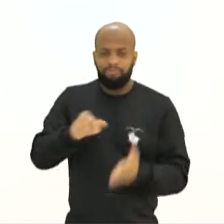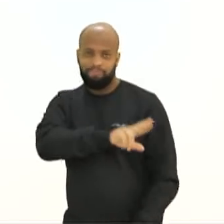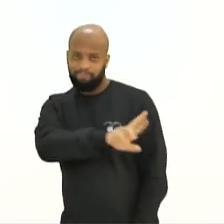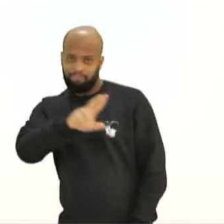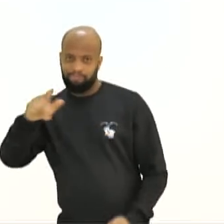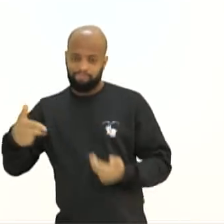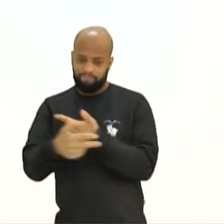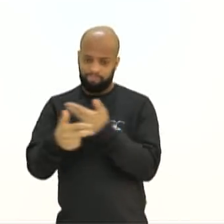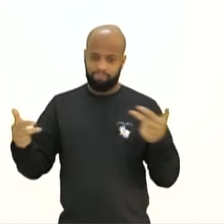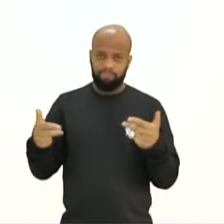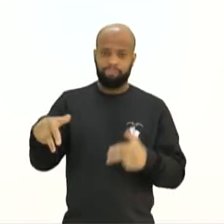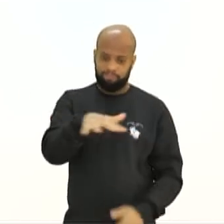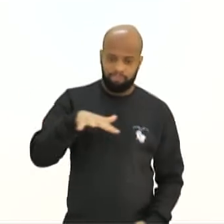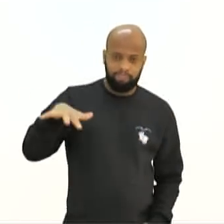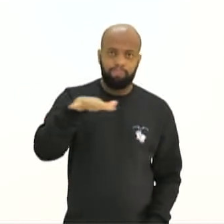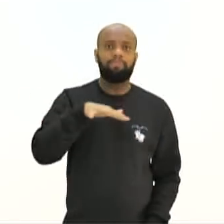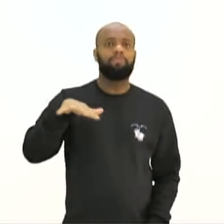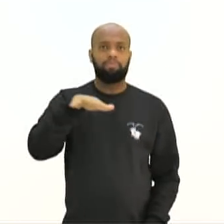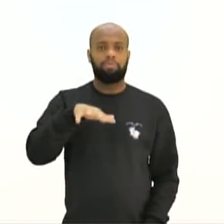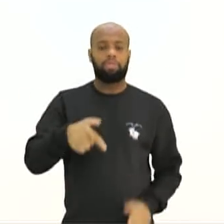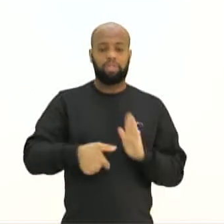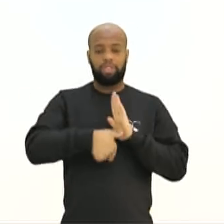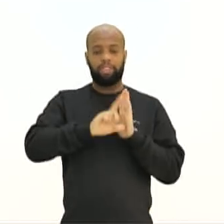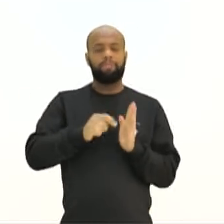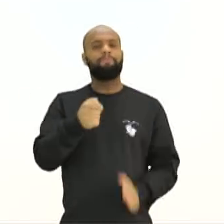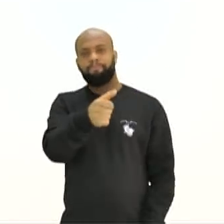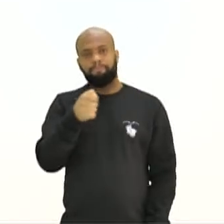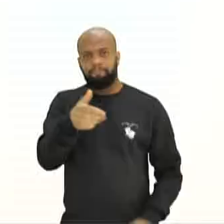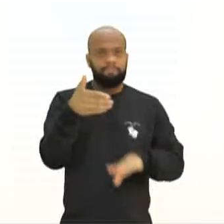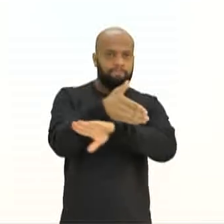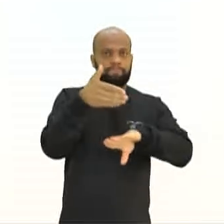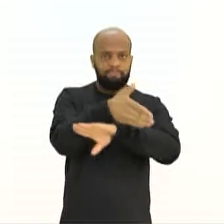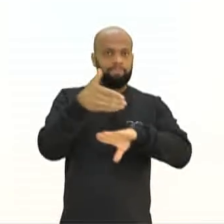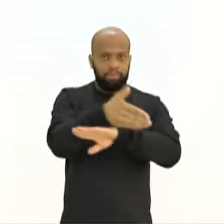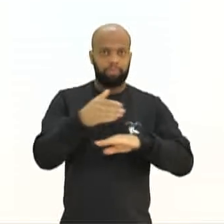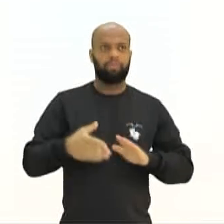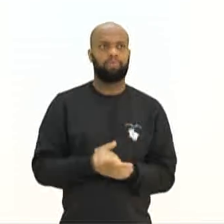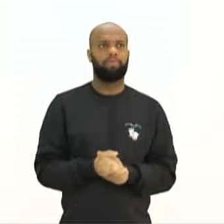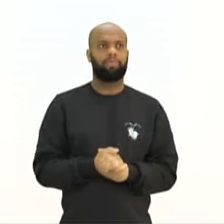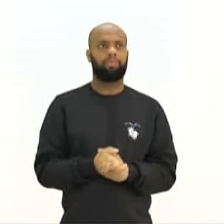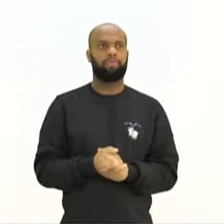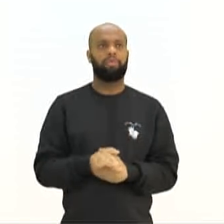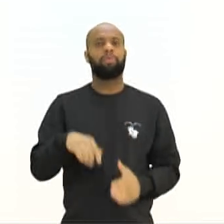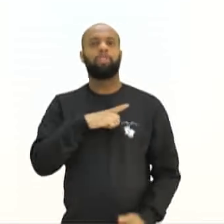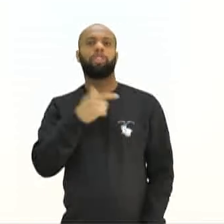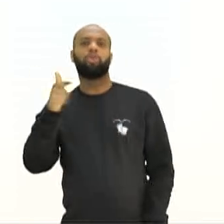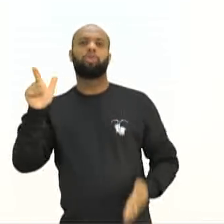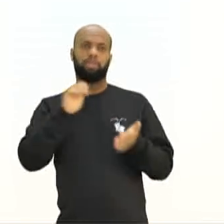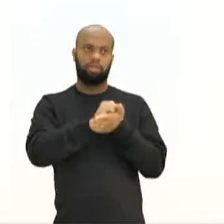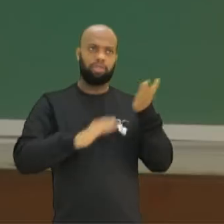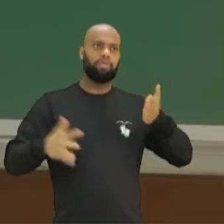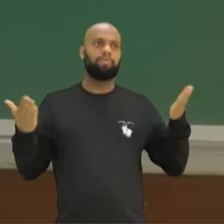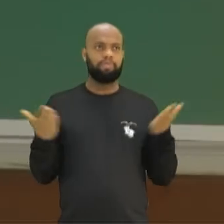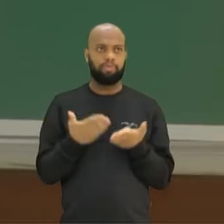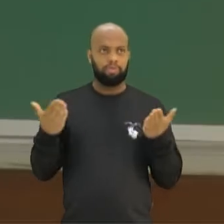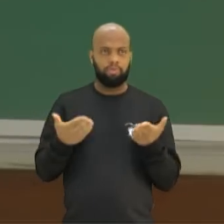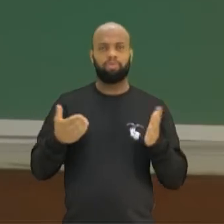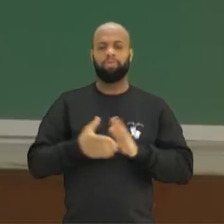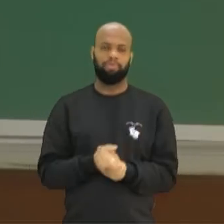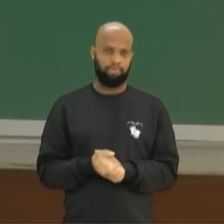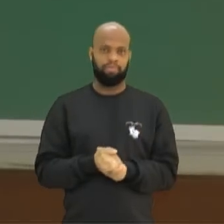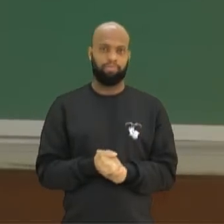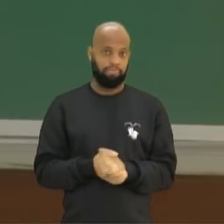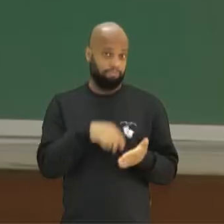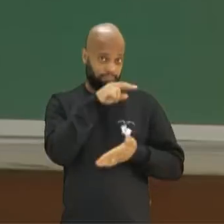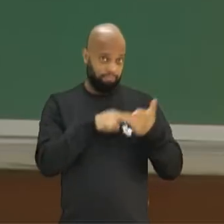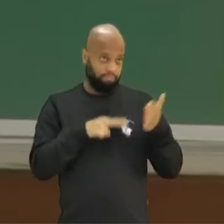mercados que eram antes pouco explorados. Nossa outra atividade é para nós fazermos